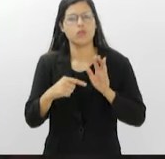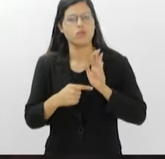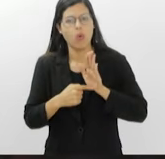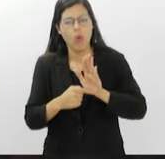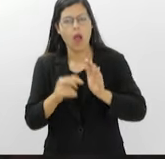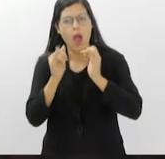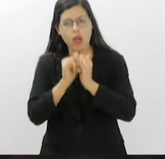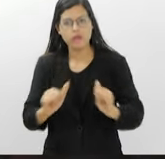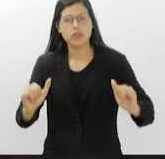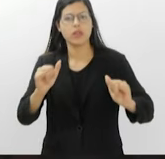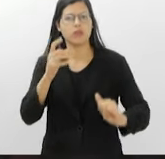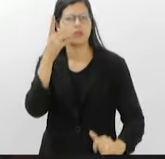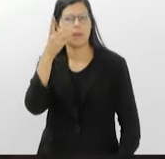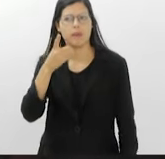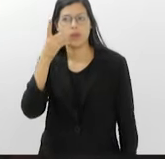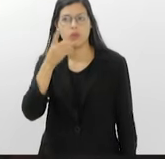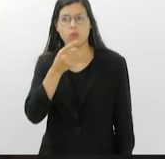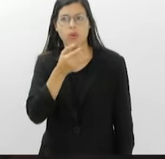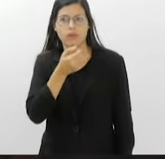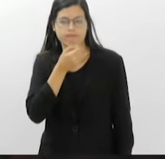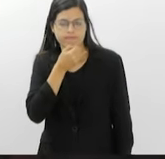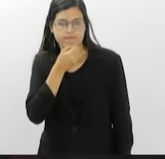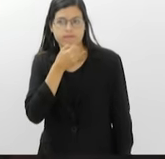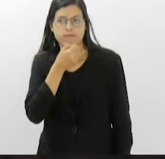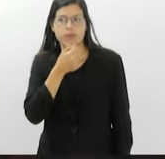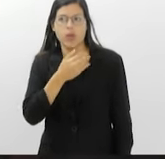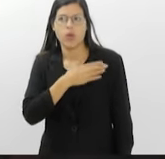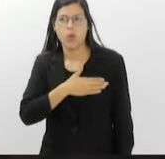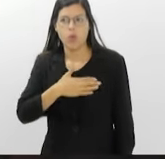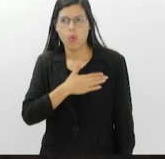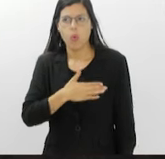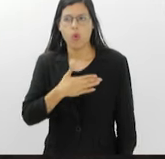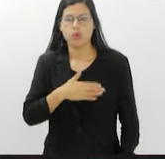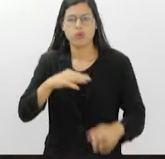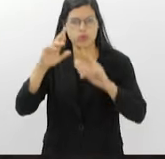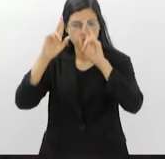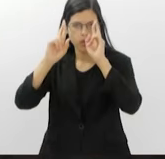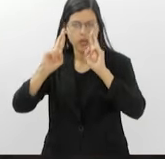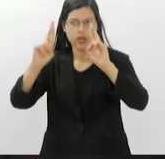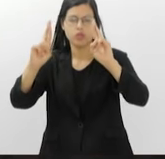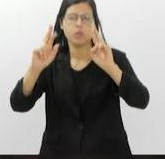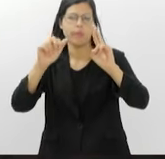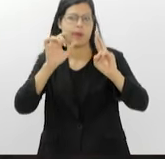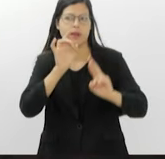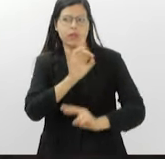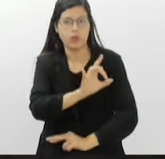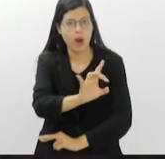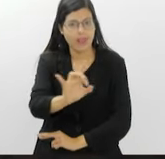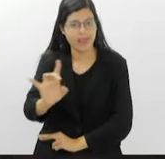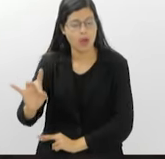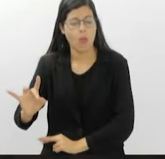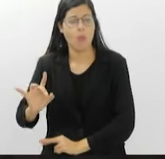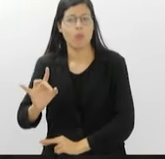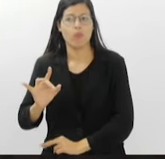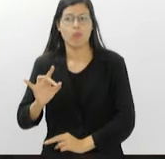aos deputados. Infelizmente, apesar de gostar e respeitá-los indistintamente aqui a cada um,